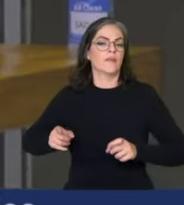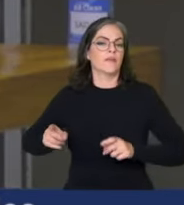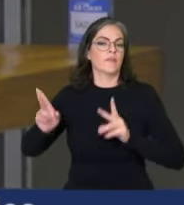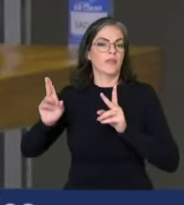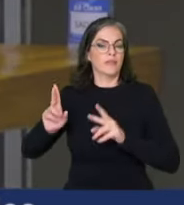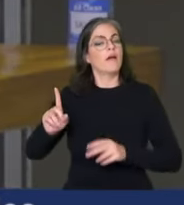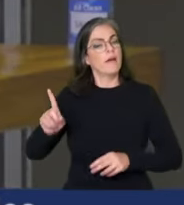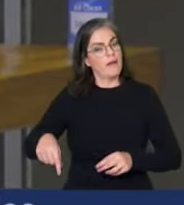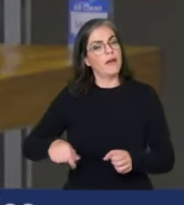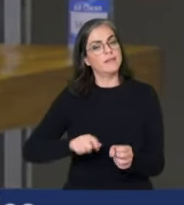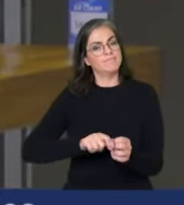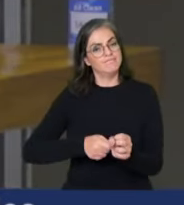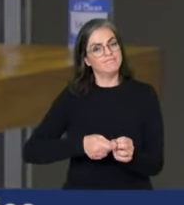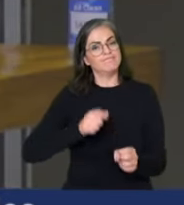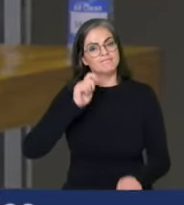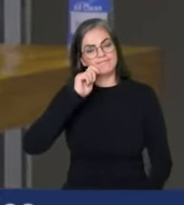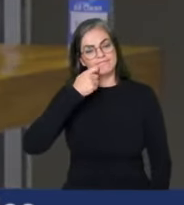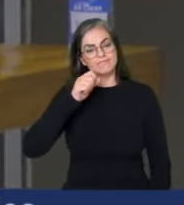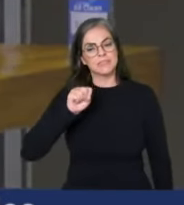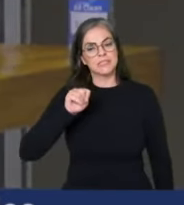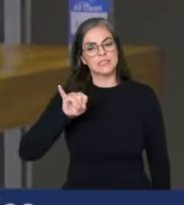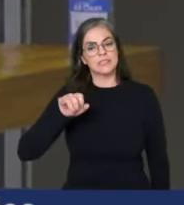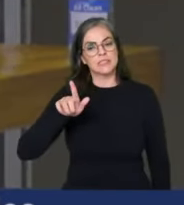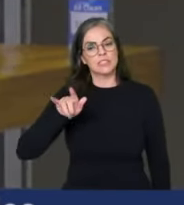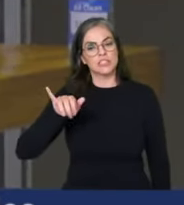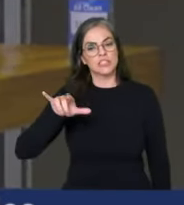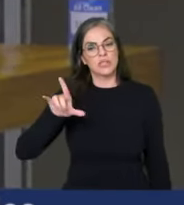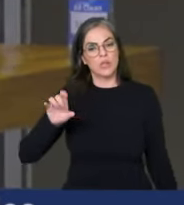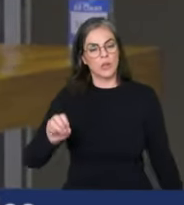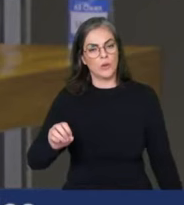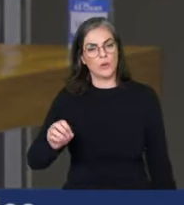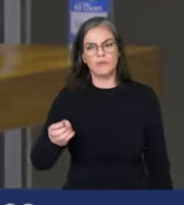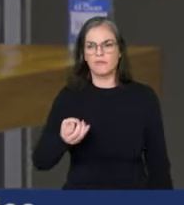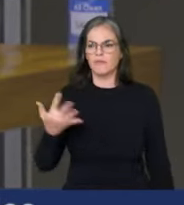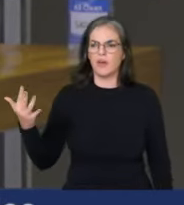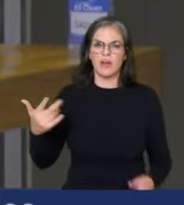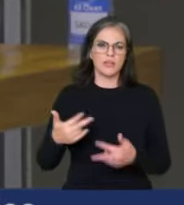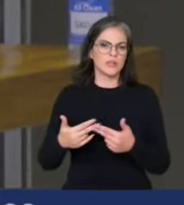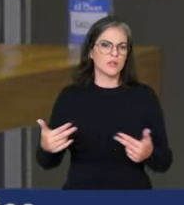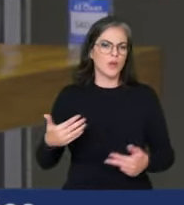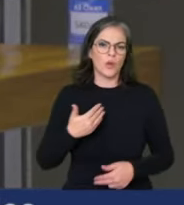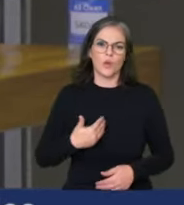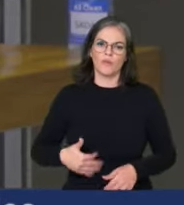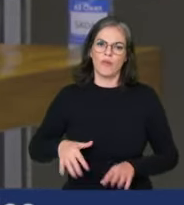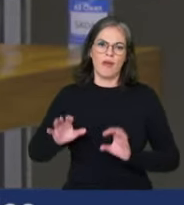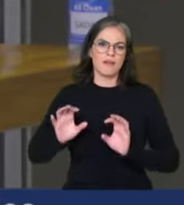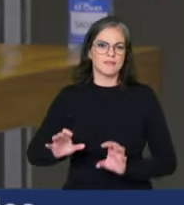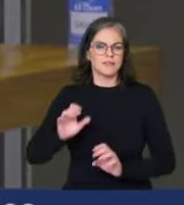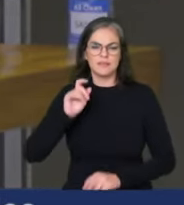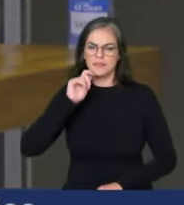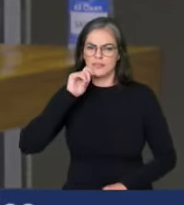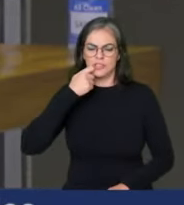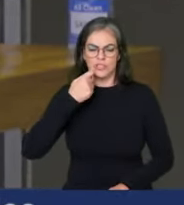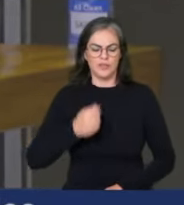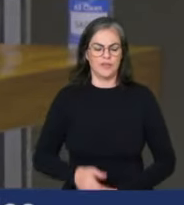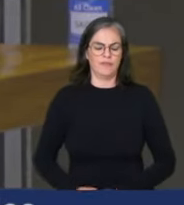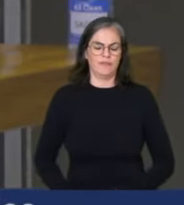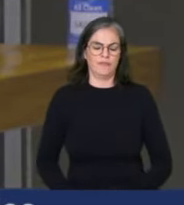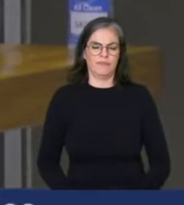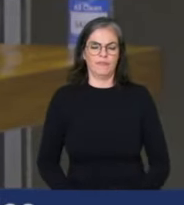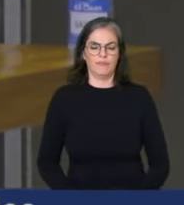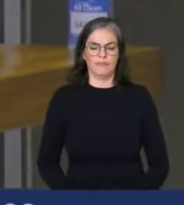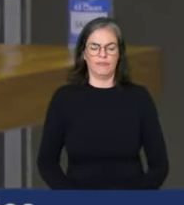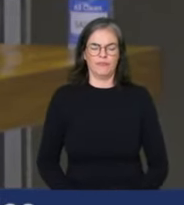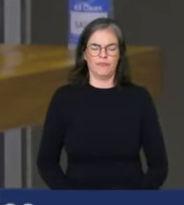outras coisas que se impõem 100 anos de sigilo neste governo. O impacto tarifário também corre sigilo, corre sob sigilo.